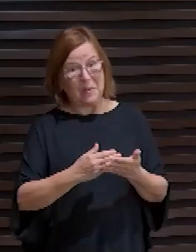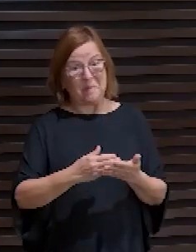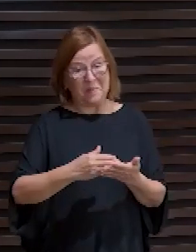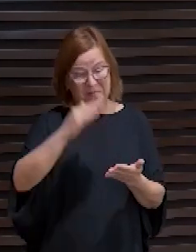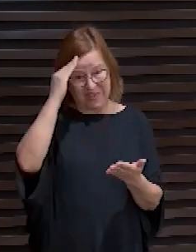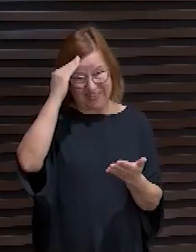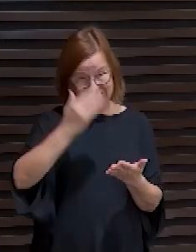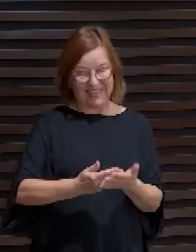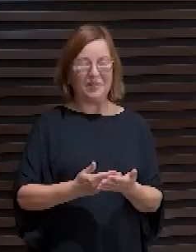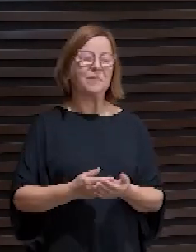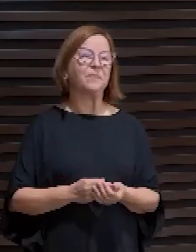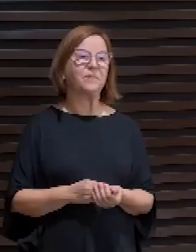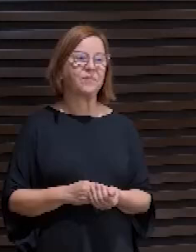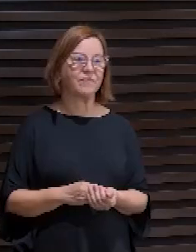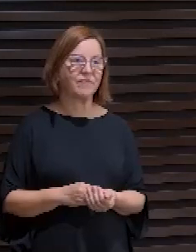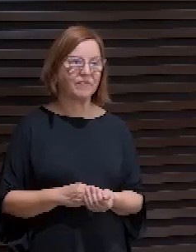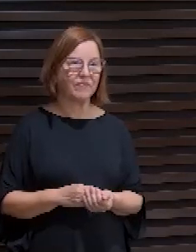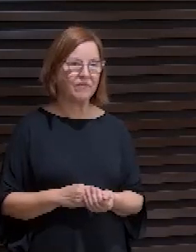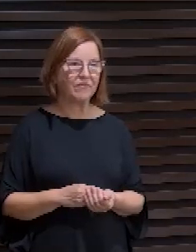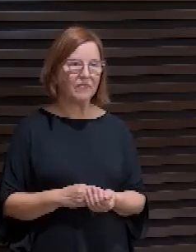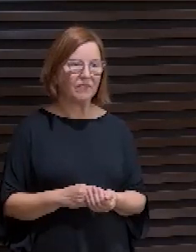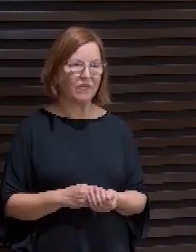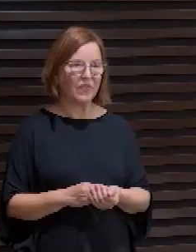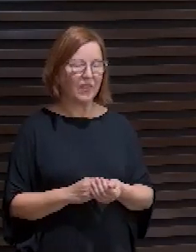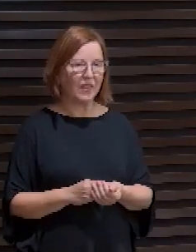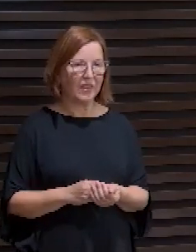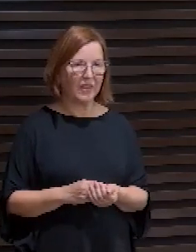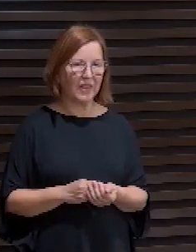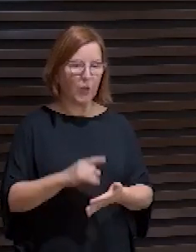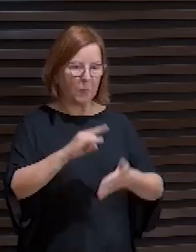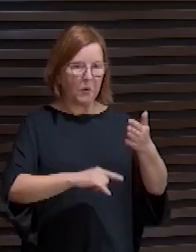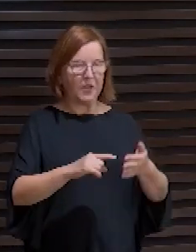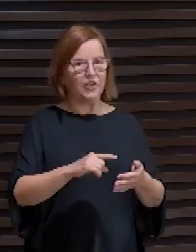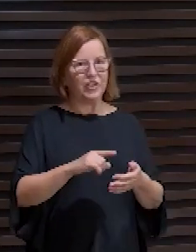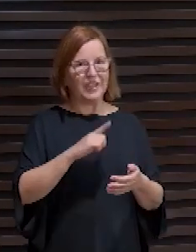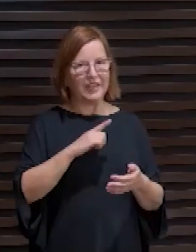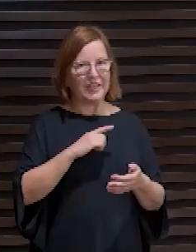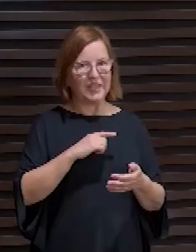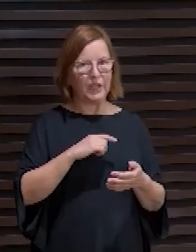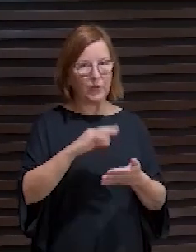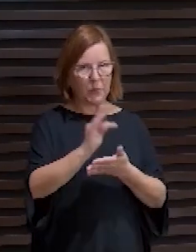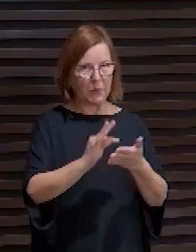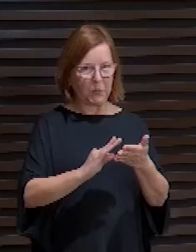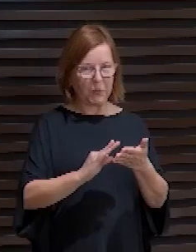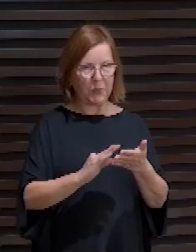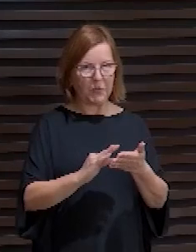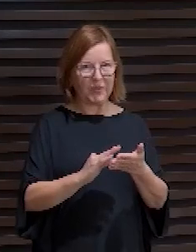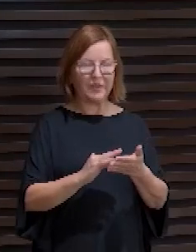de referência para que você depois possa verificar. Eles eram servos